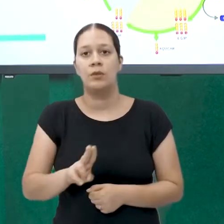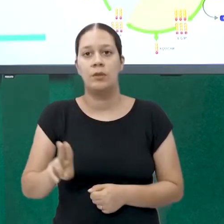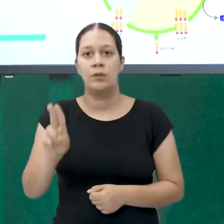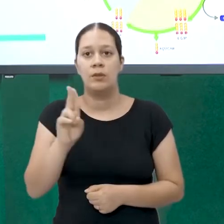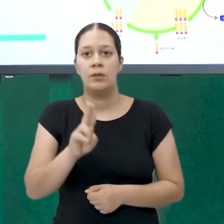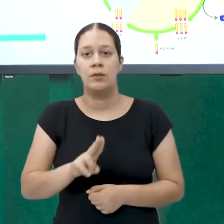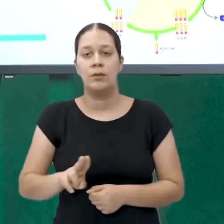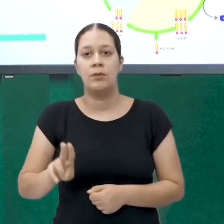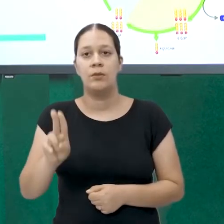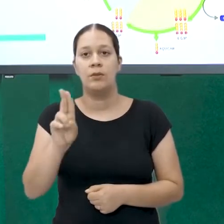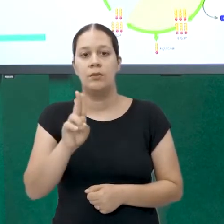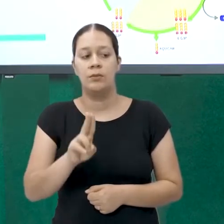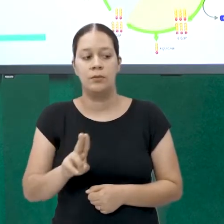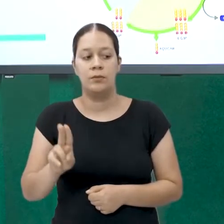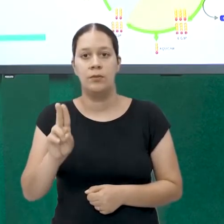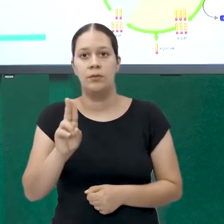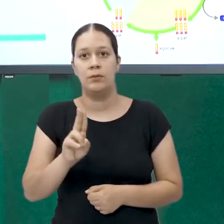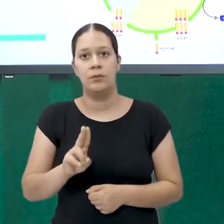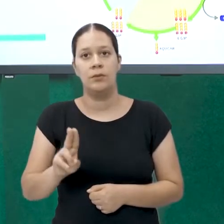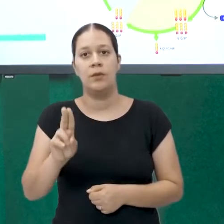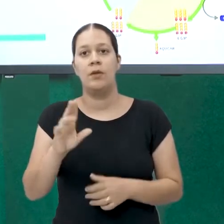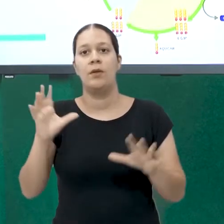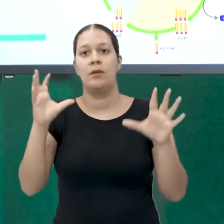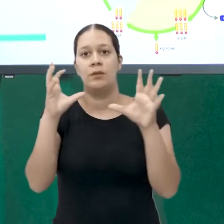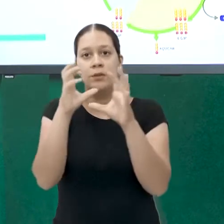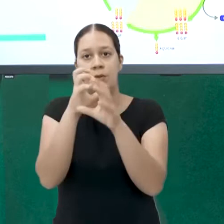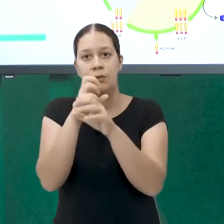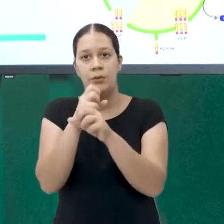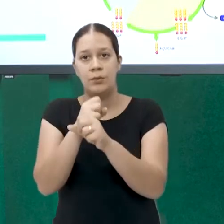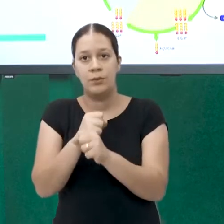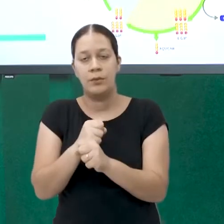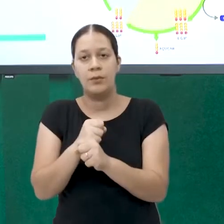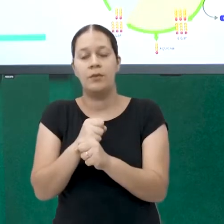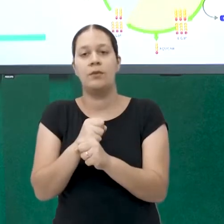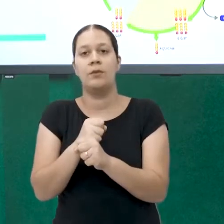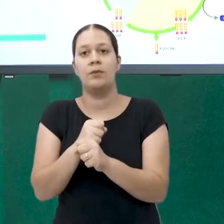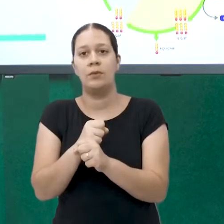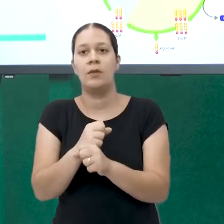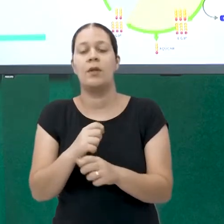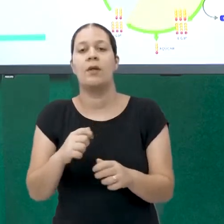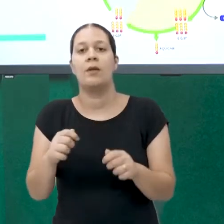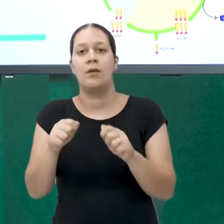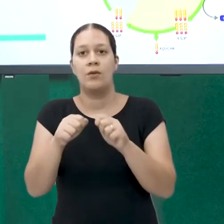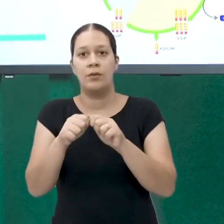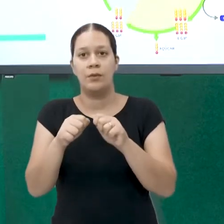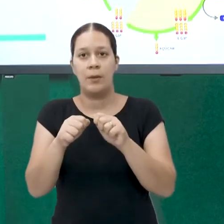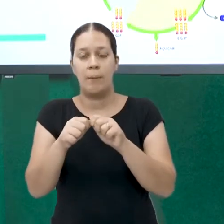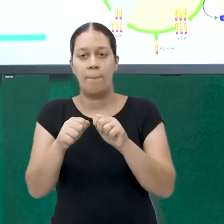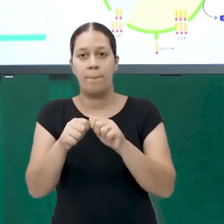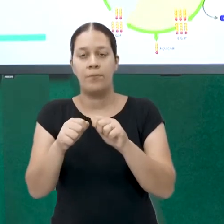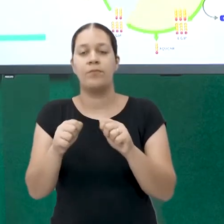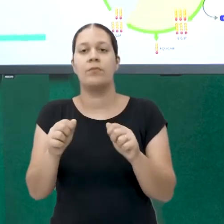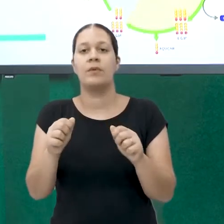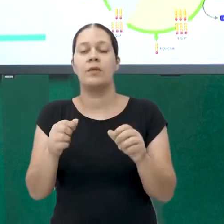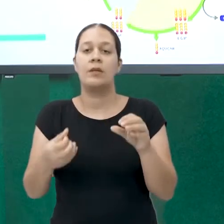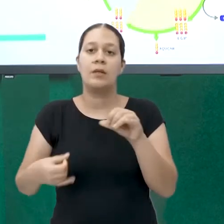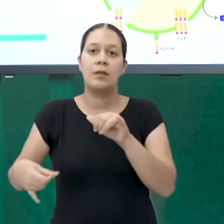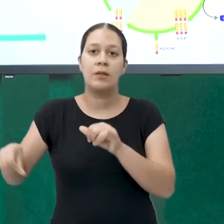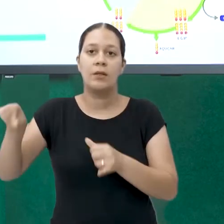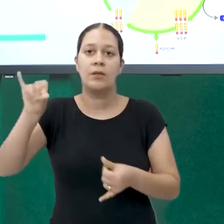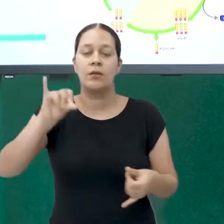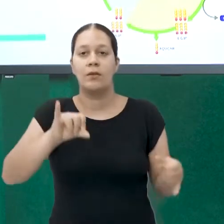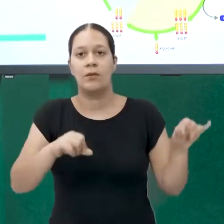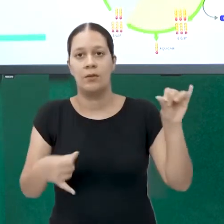é utilizado posteriormente na fase escura, tá? Na fase escura, na fase